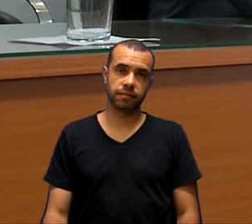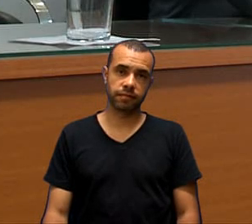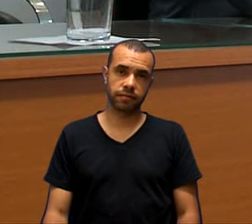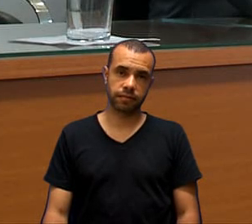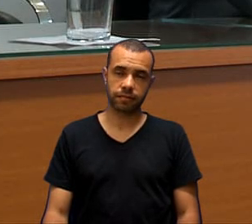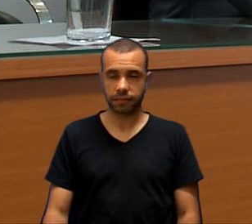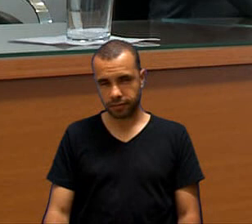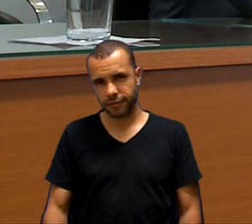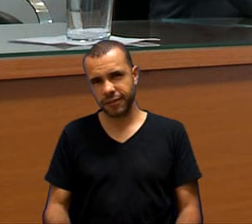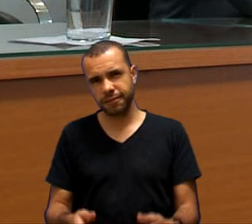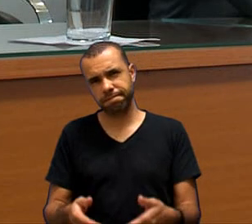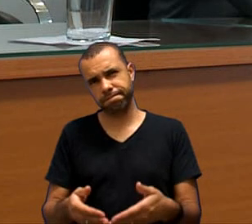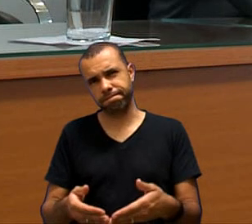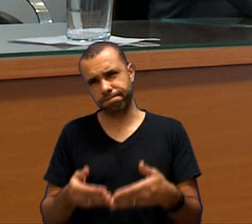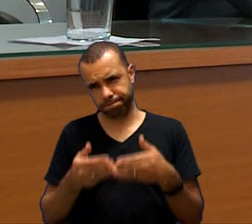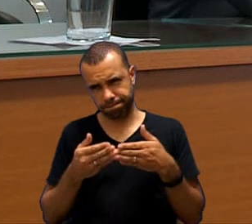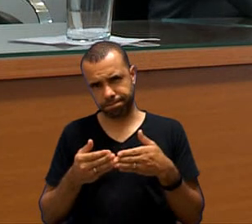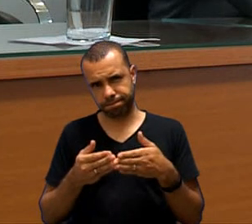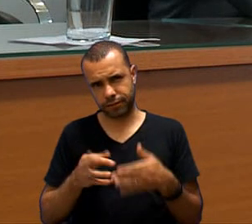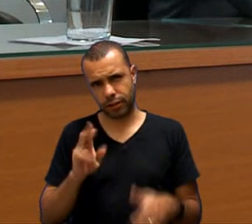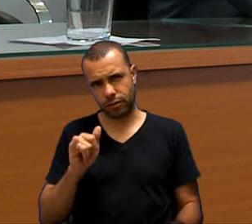Por favor, Robles.